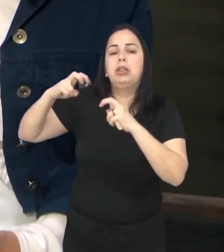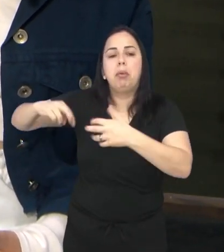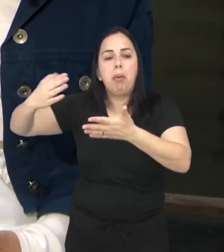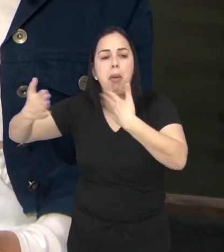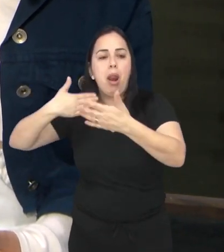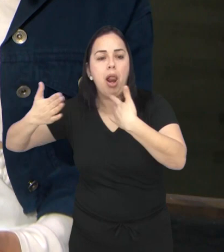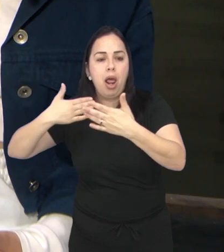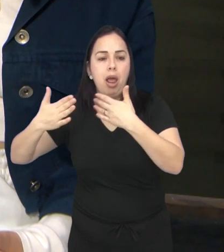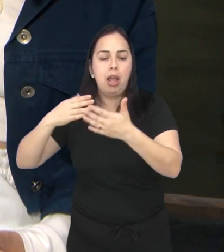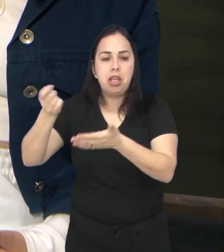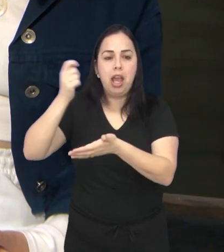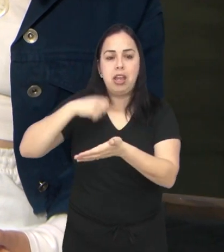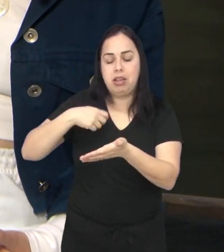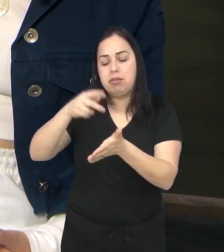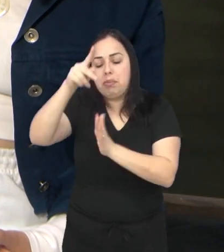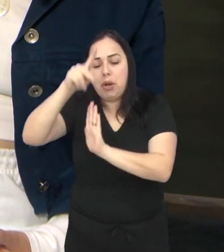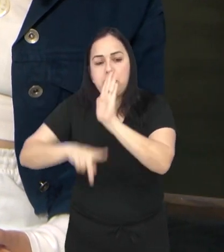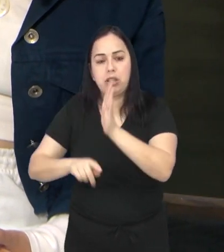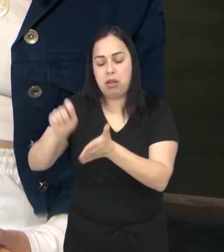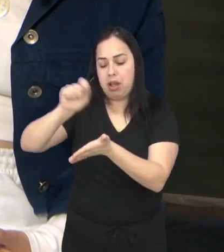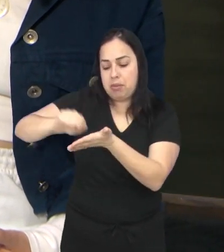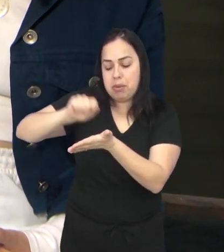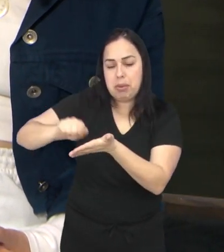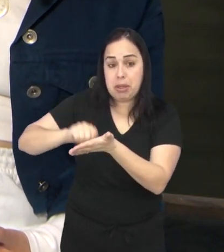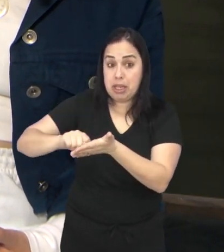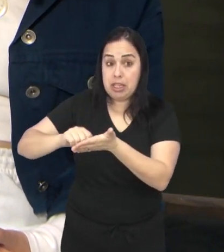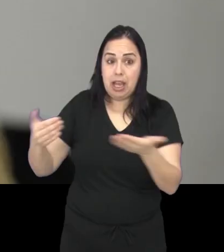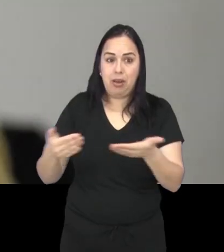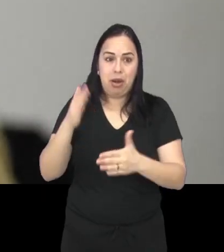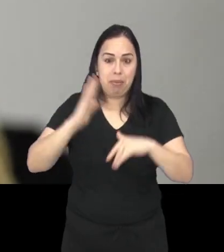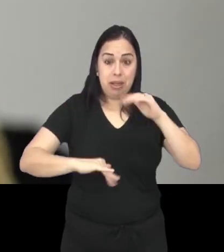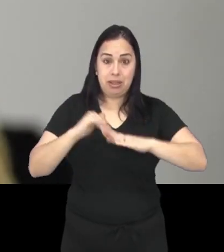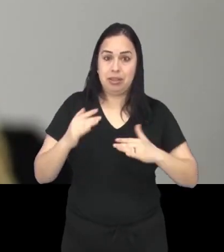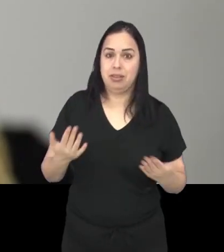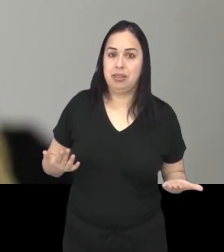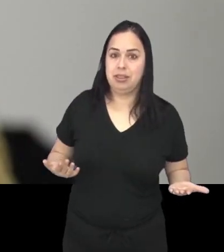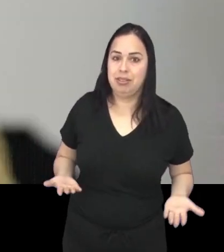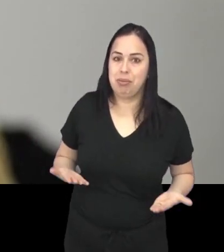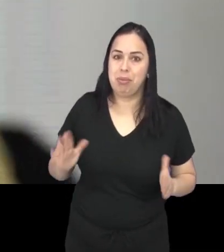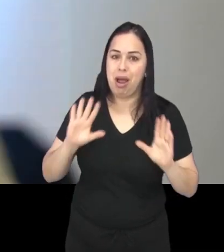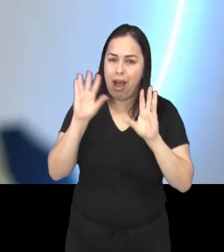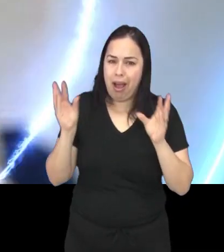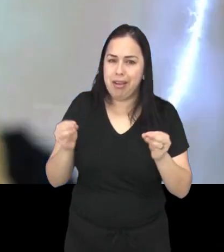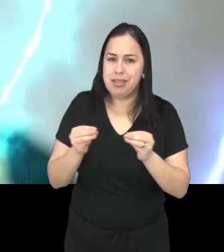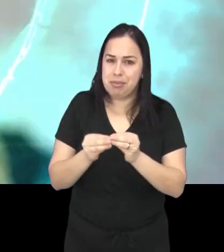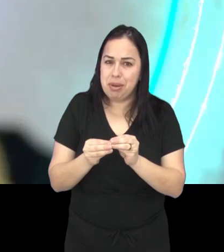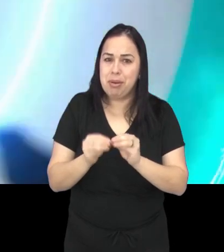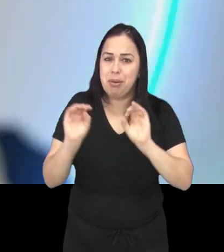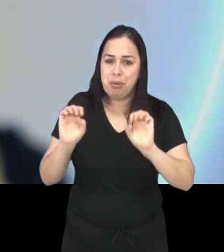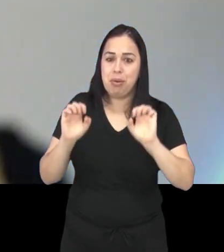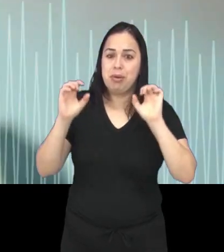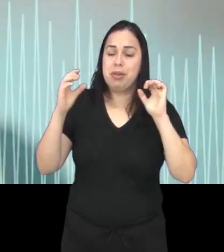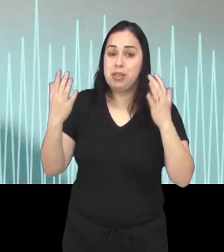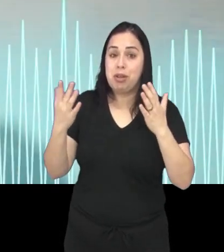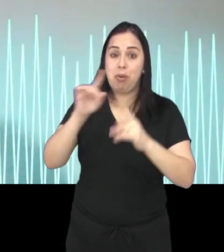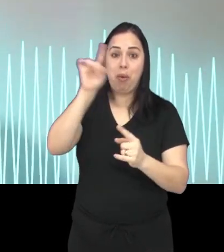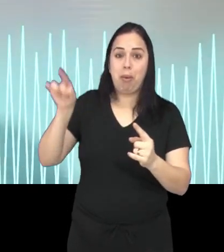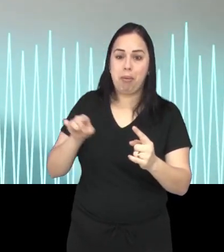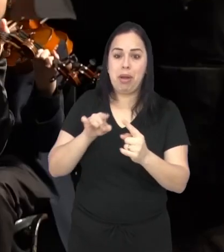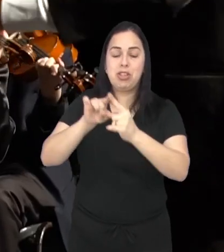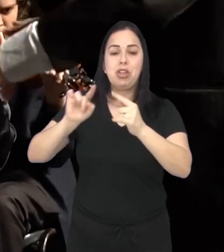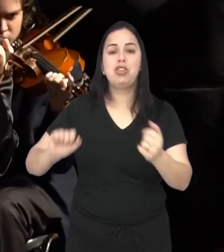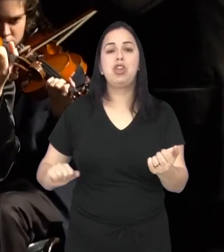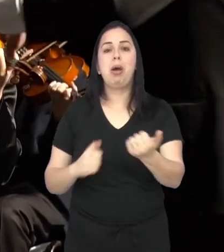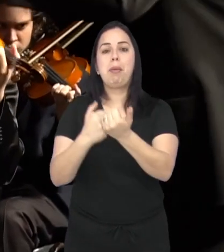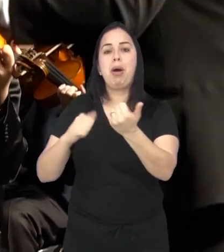gente começou a escrever o projeto e colocar ele em prática. Então, para resumir, o Start Music nasceu com o objetivo